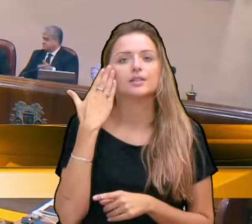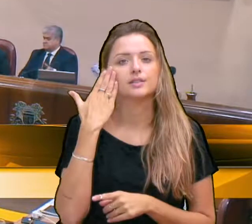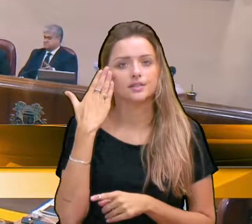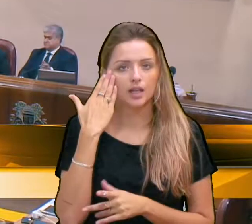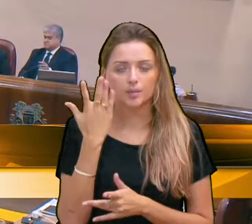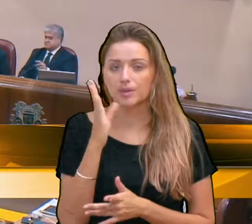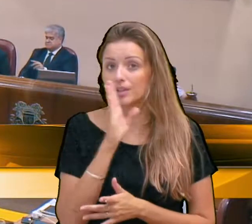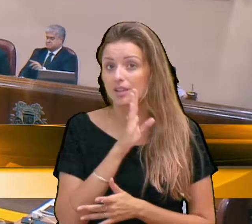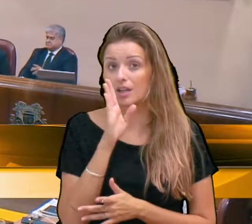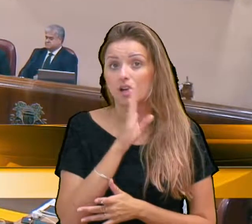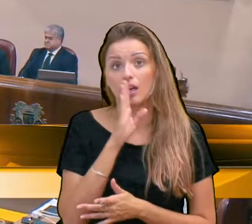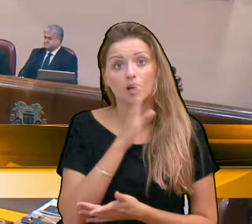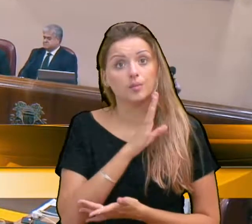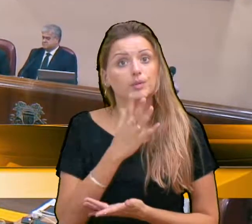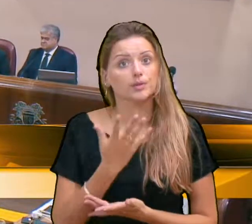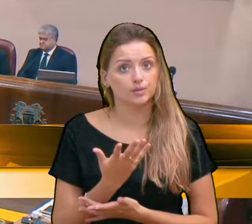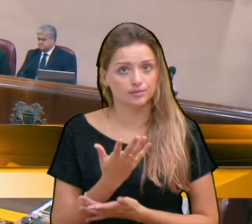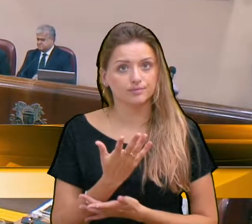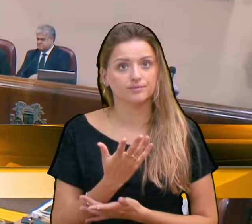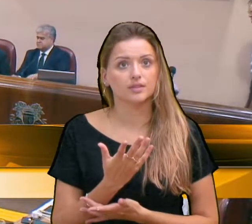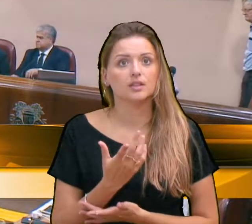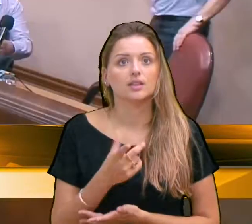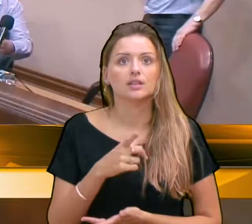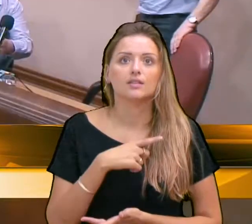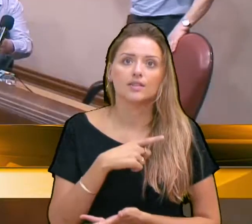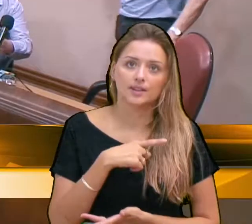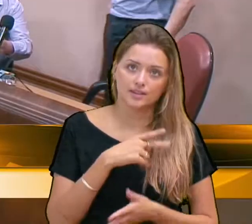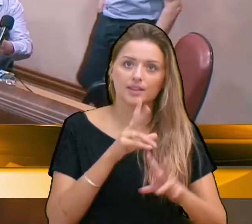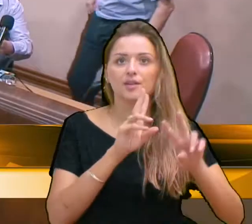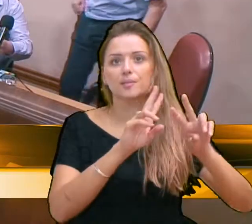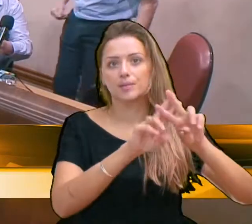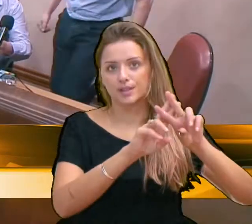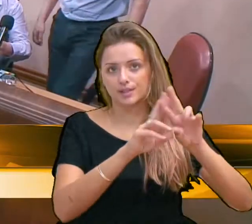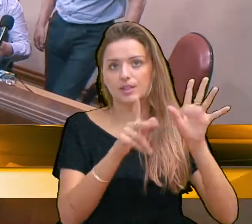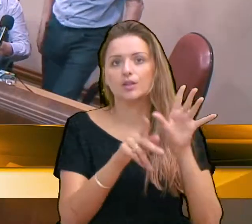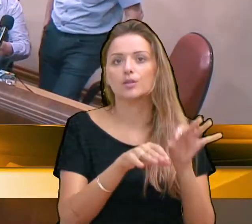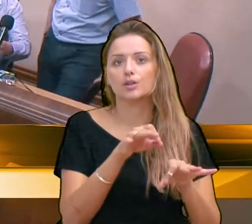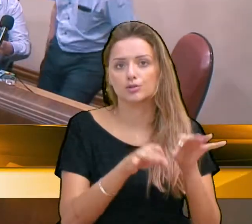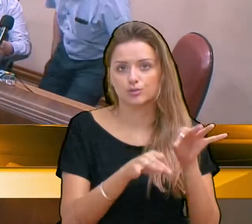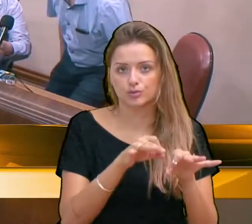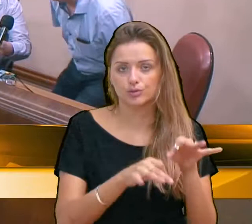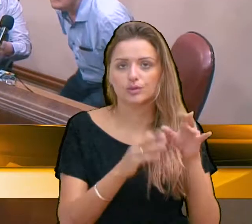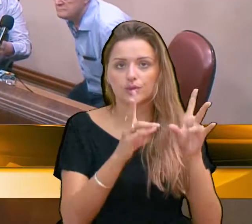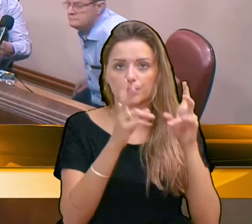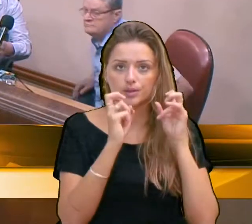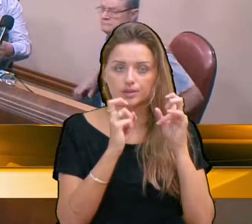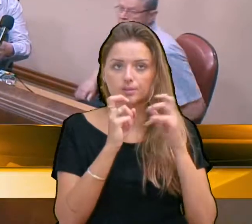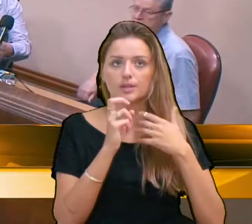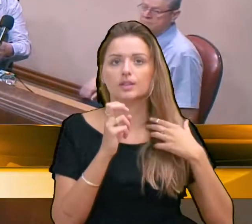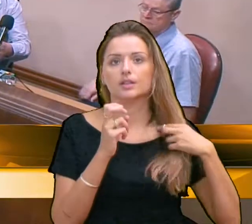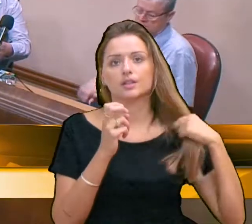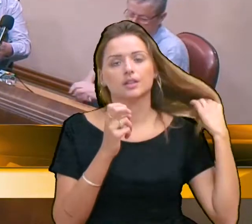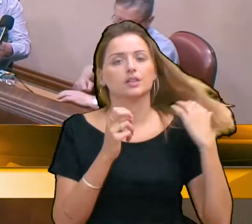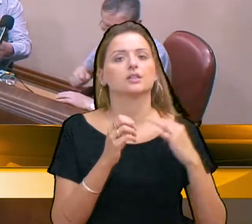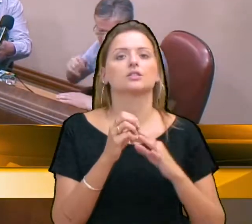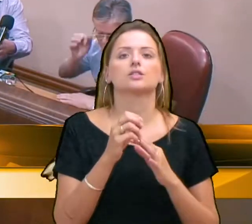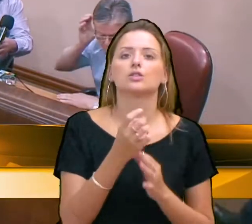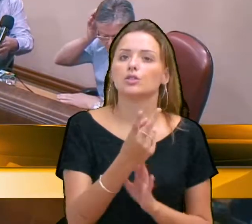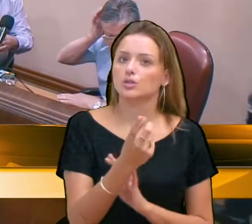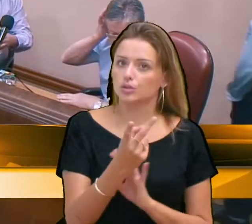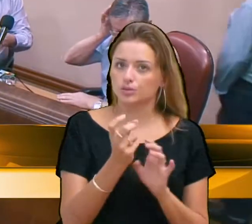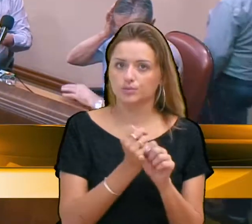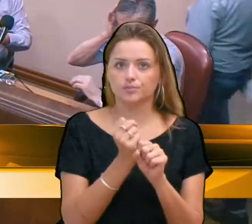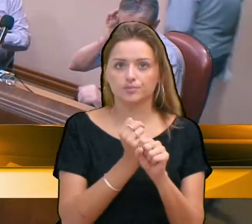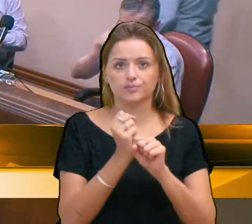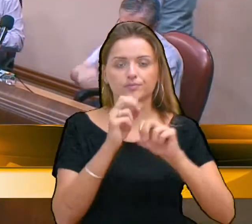eles sabem que logo ali adiante eles serão alcançados pela justiça, condenação igual ou superior a 12